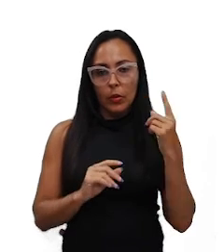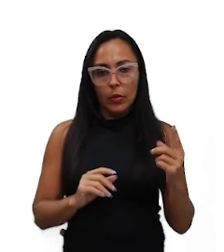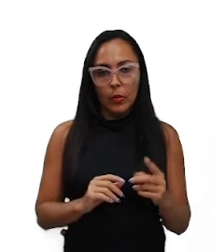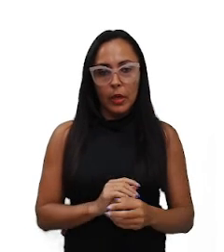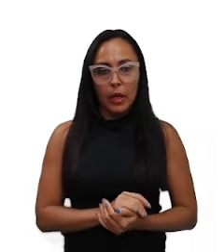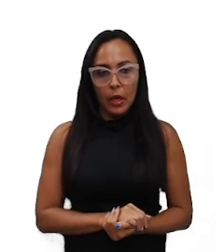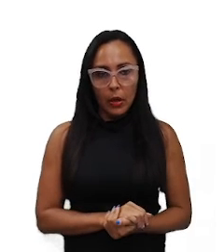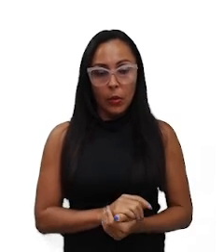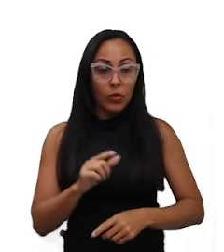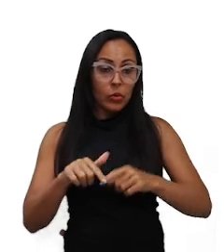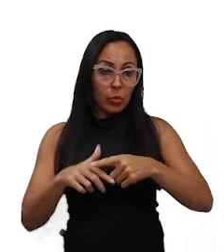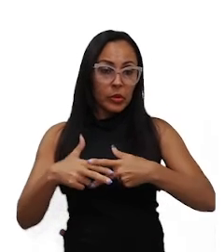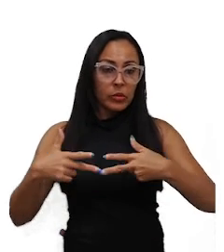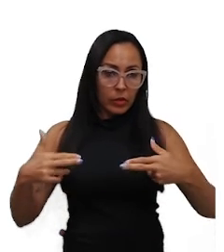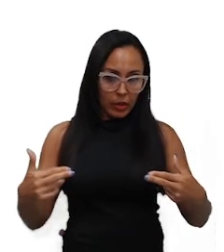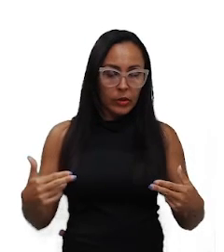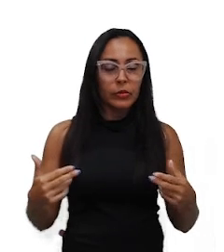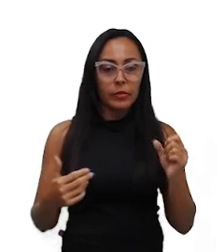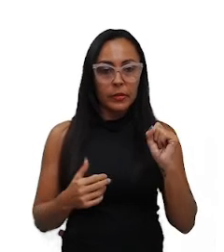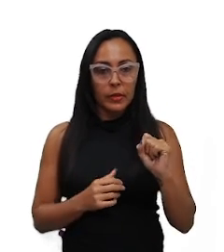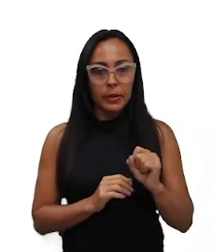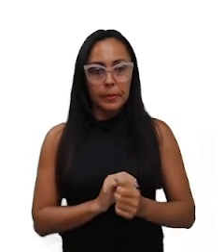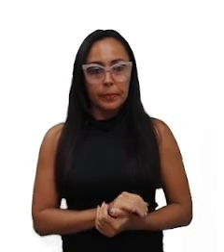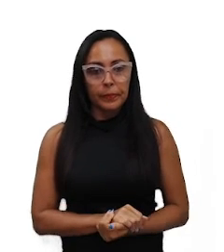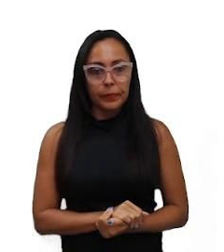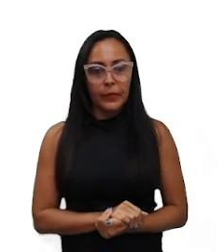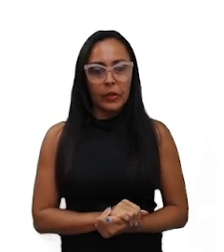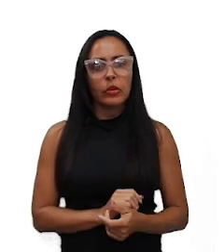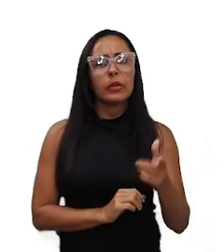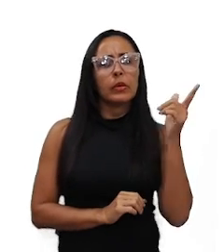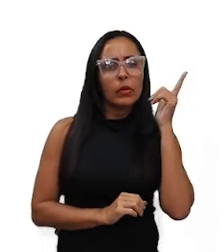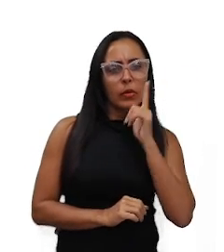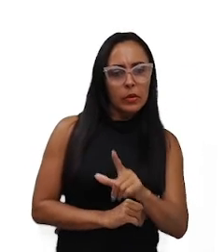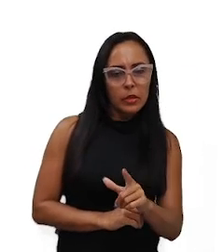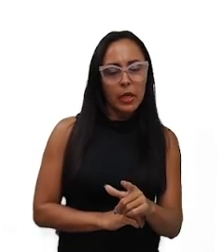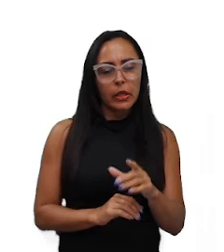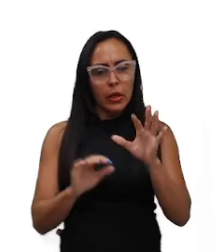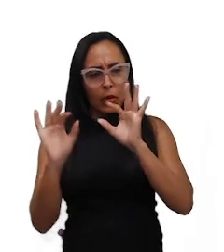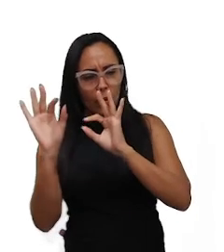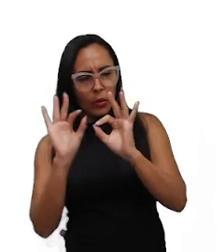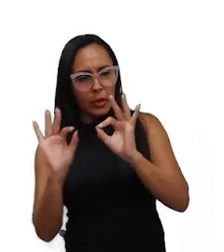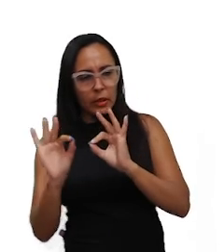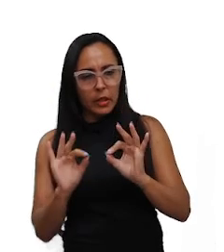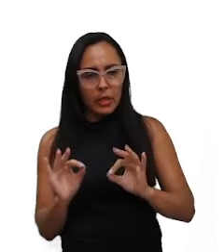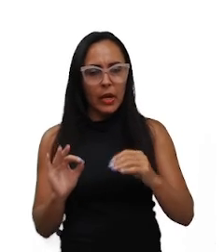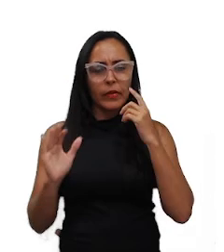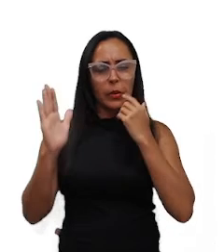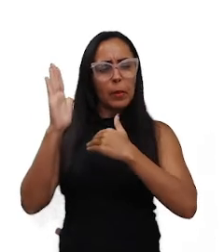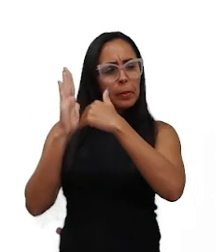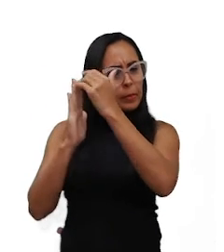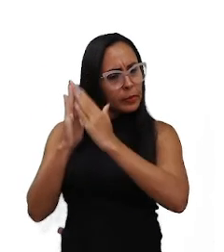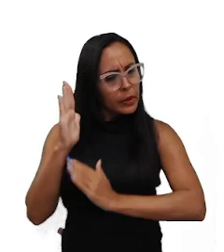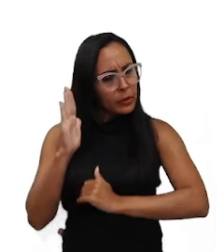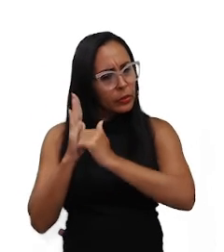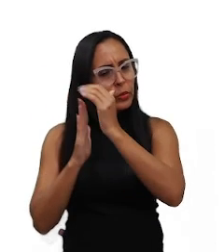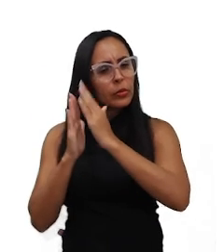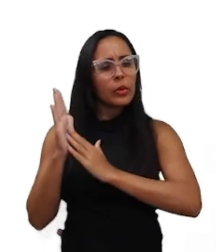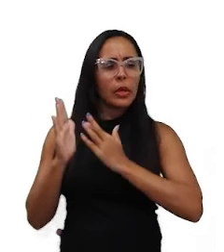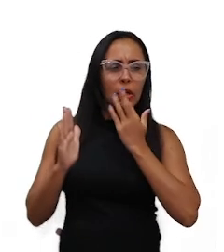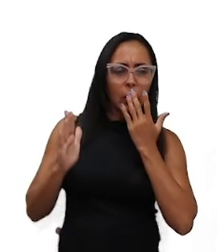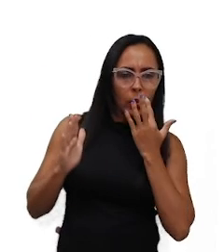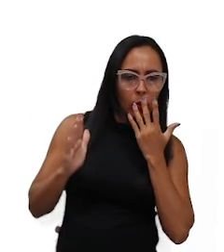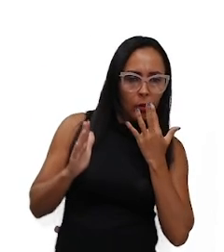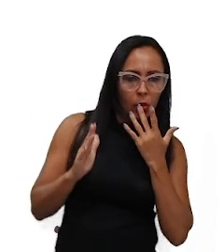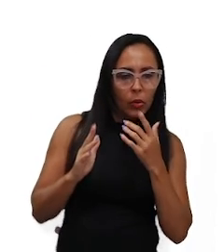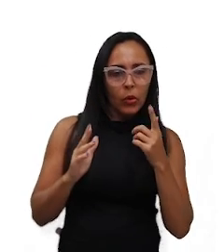dos objetos do mobiliário, a gente consegue aí humanizar, fazer uma pintura, né, definir melhor